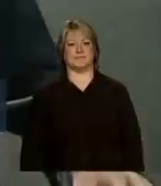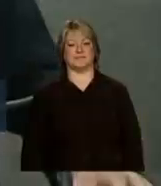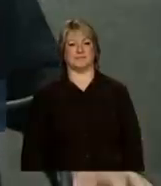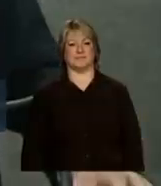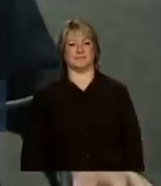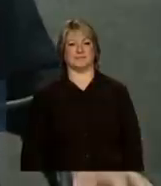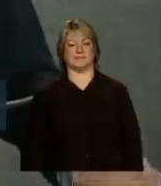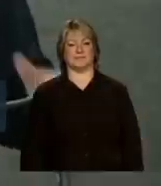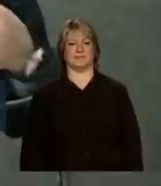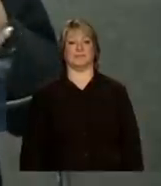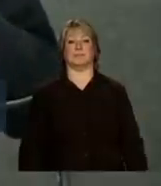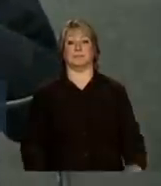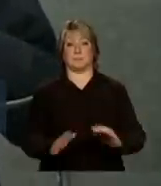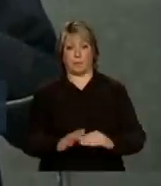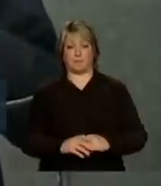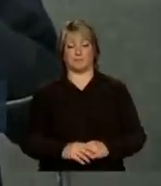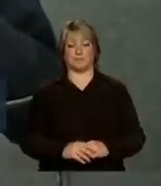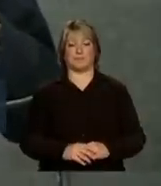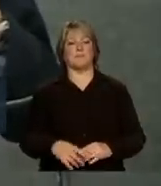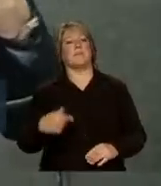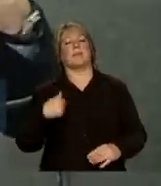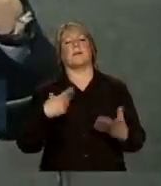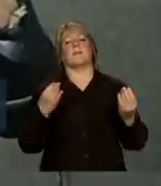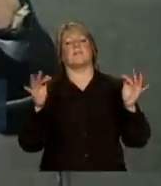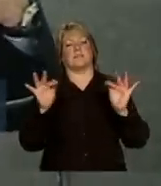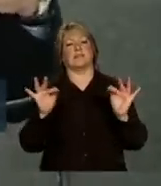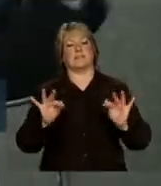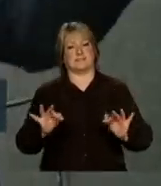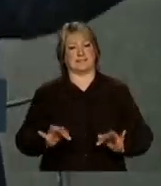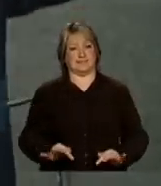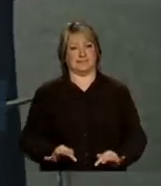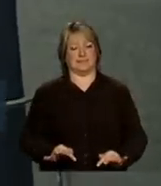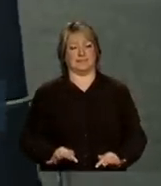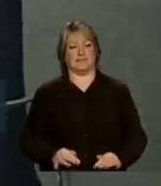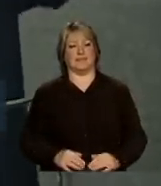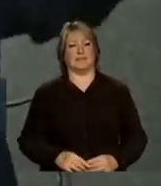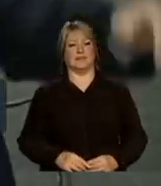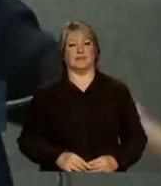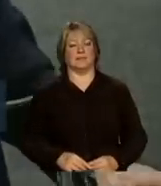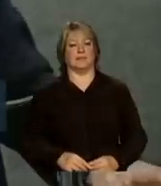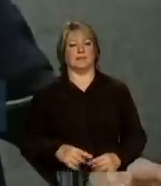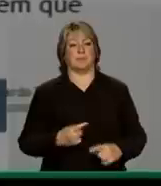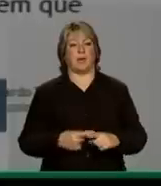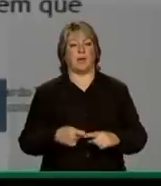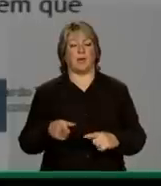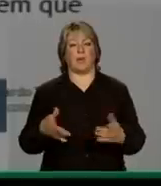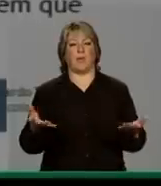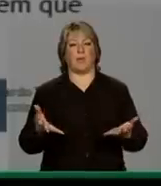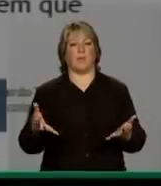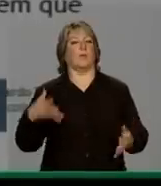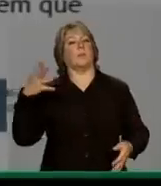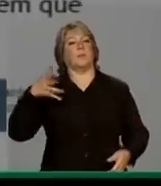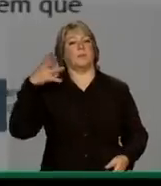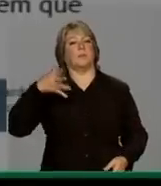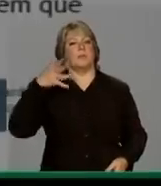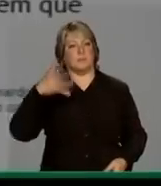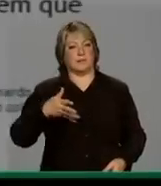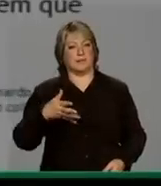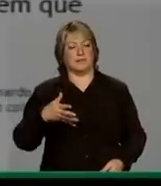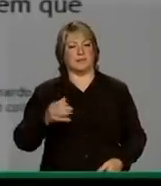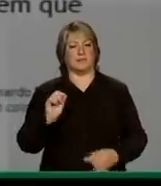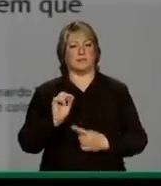bom eu eu tô extremamente feliz vamos dizer né um pouco dessa palavras do do